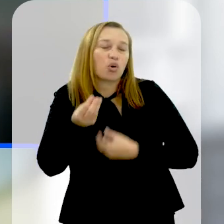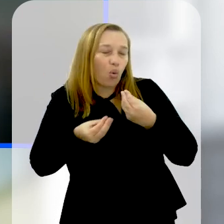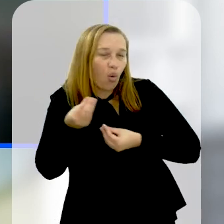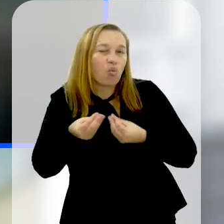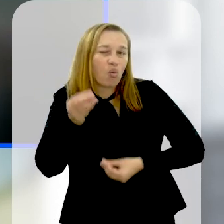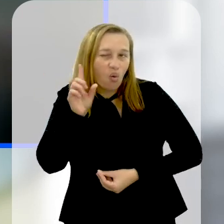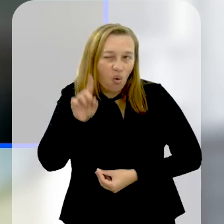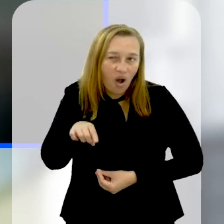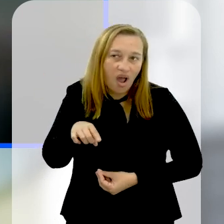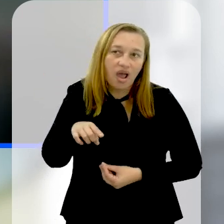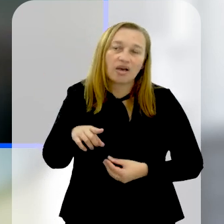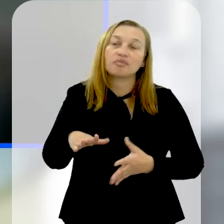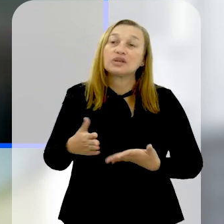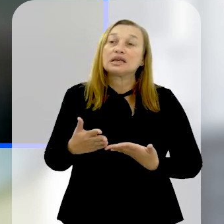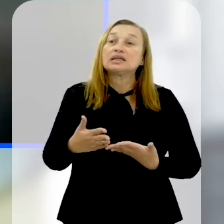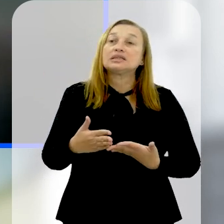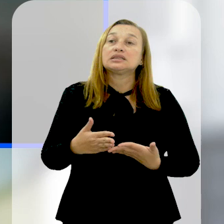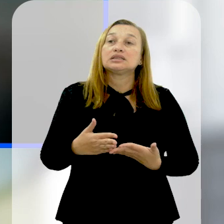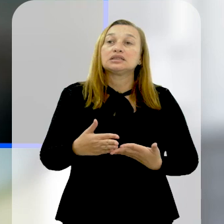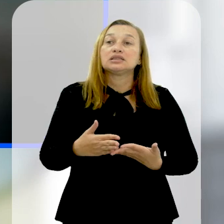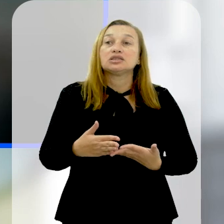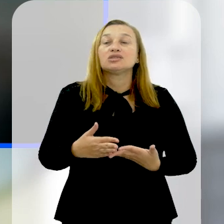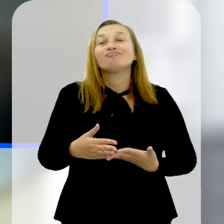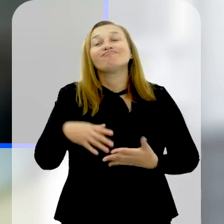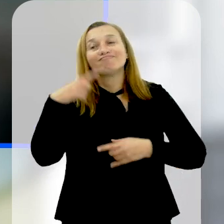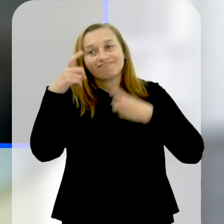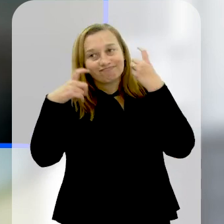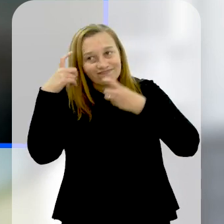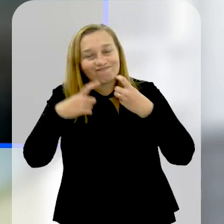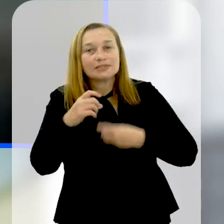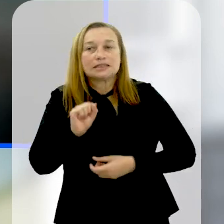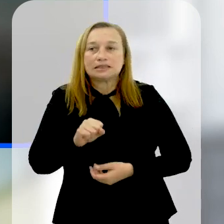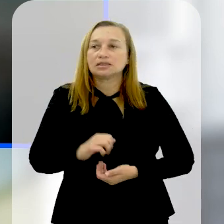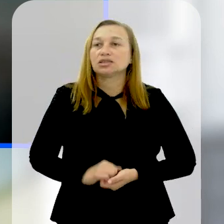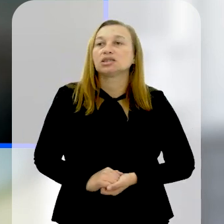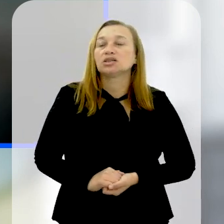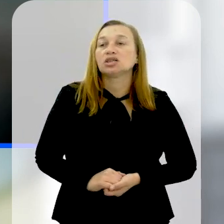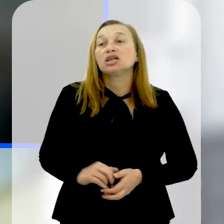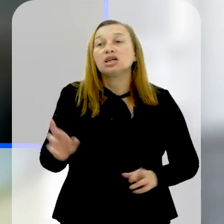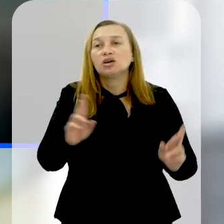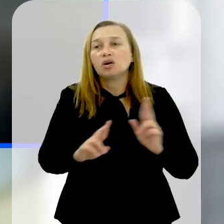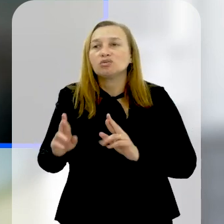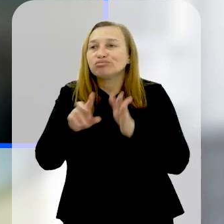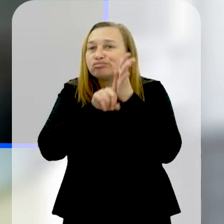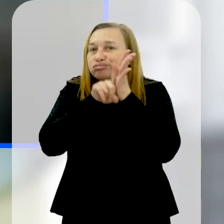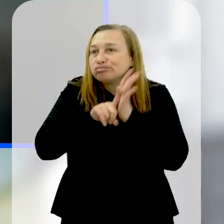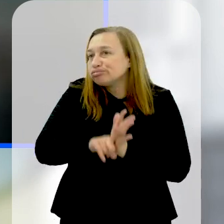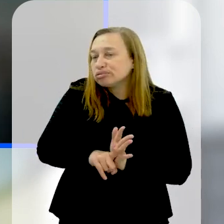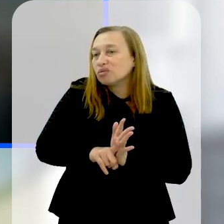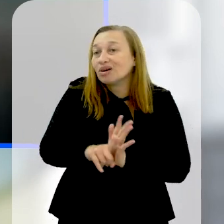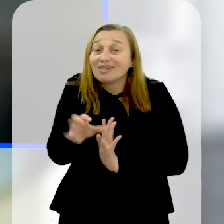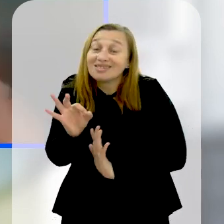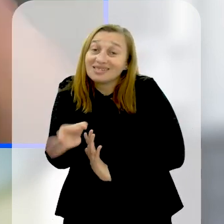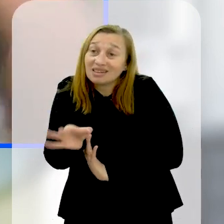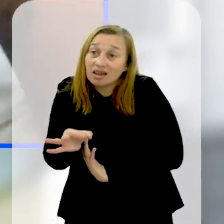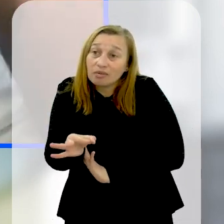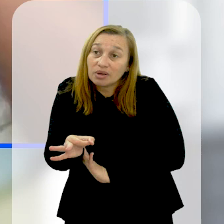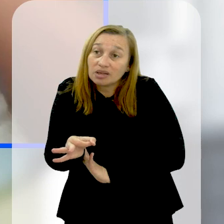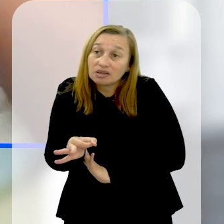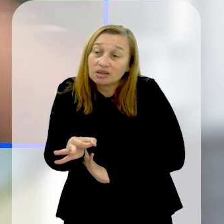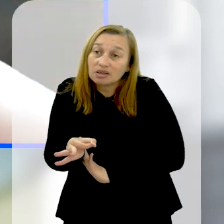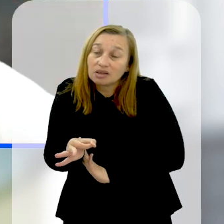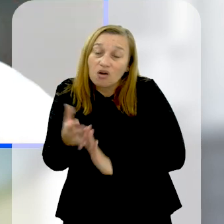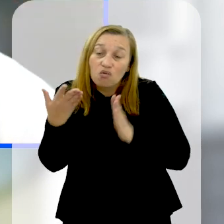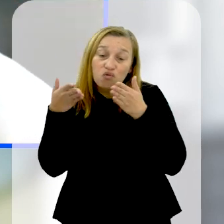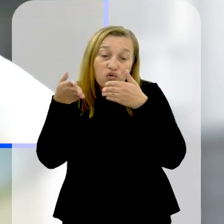sabe como que funciona, e isso é muito preocupante. E em relação aos exames, é exatamente